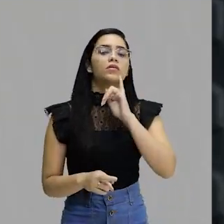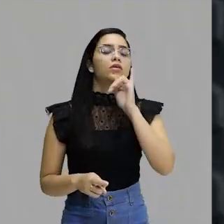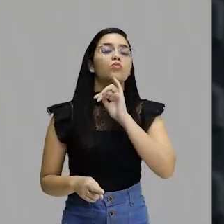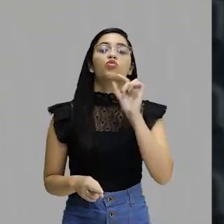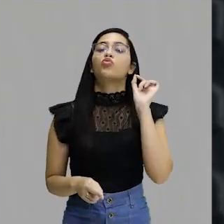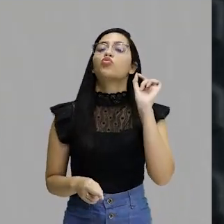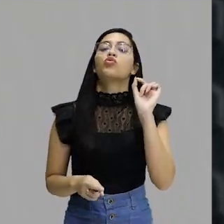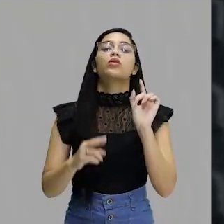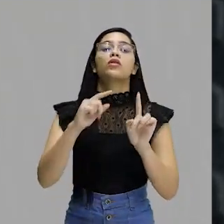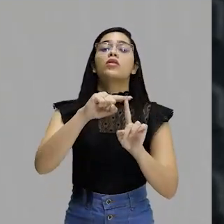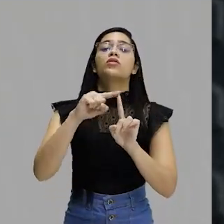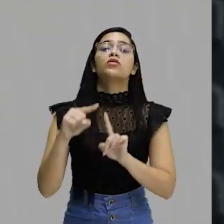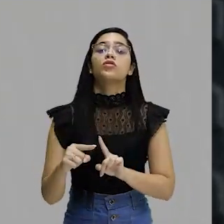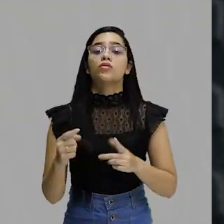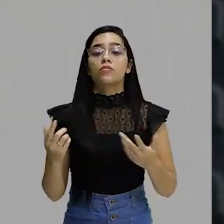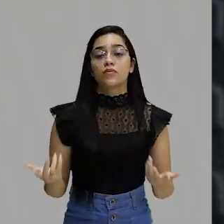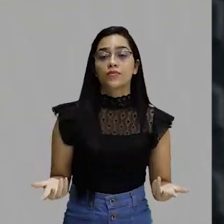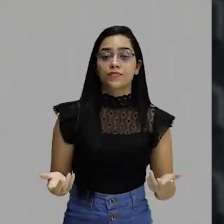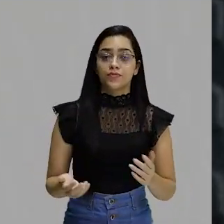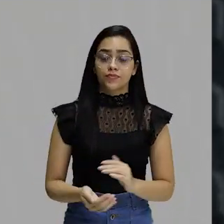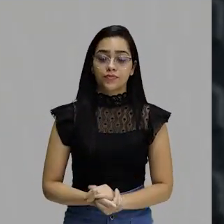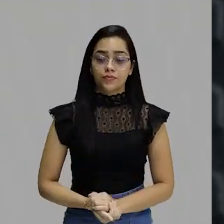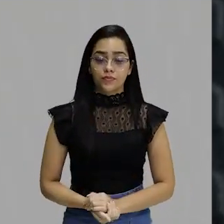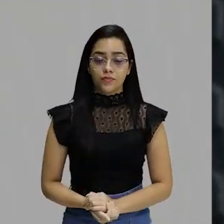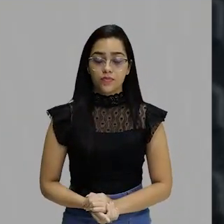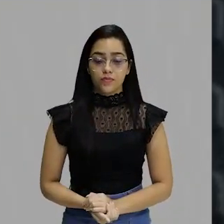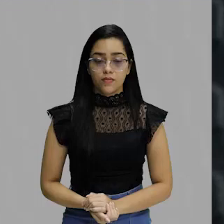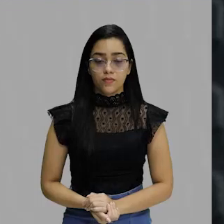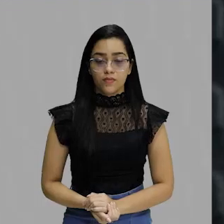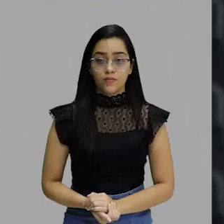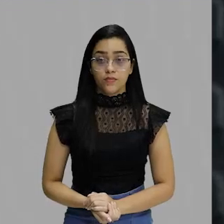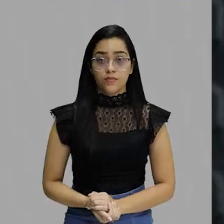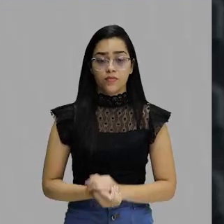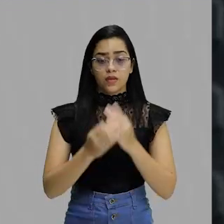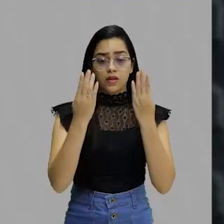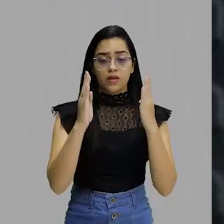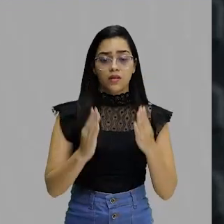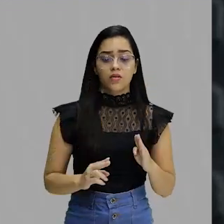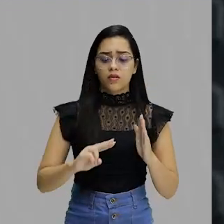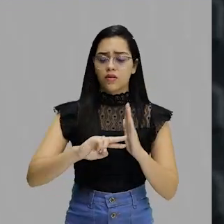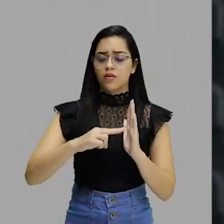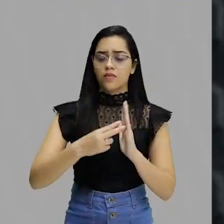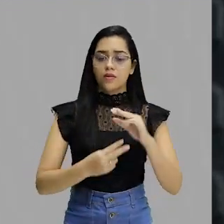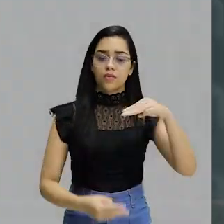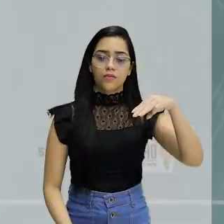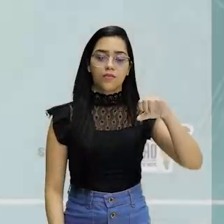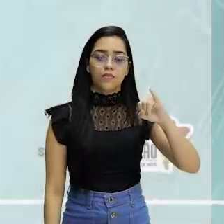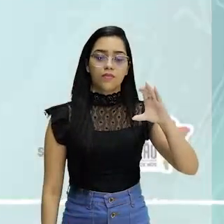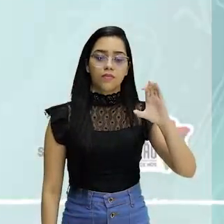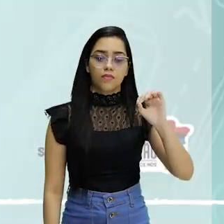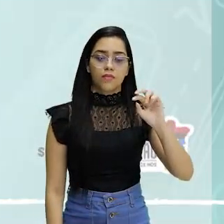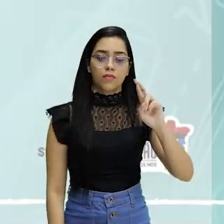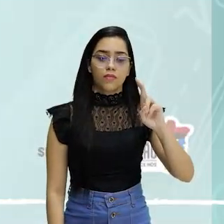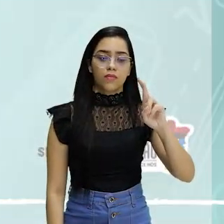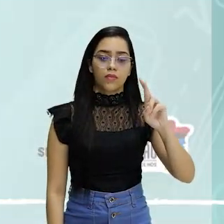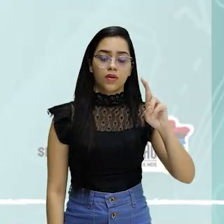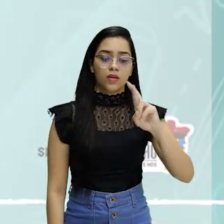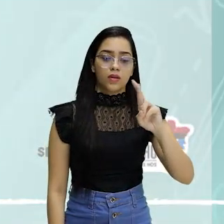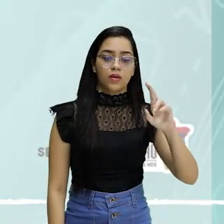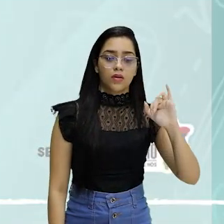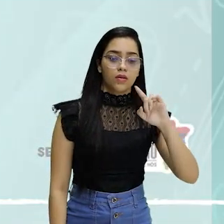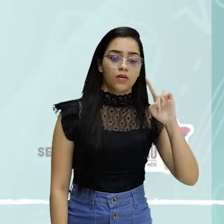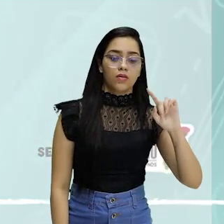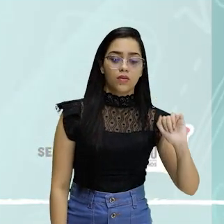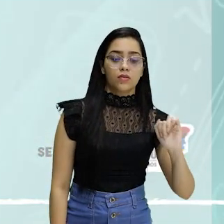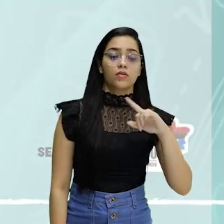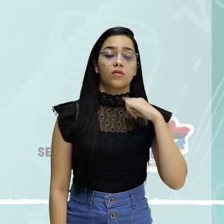exemplo de que tipo de relação ecológica? Vamos aqui analisar o que são micorrizas. Micorriza, olha só,